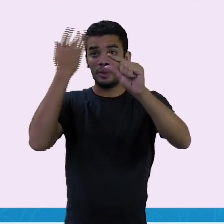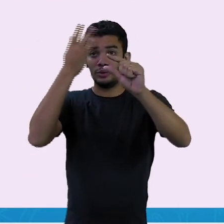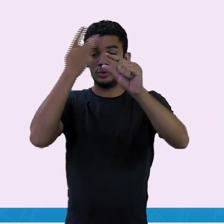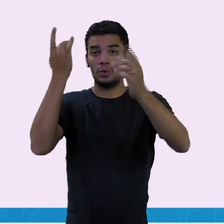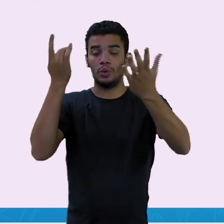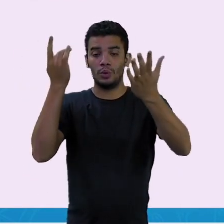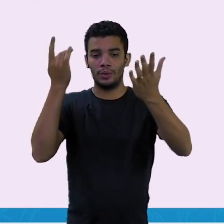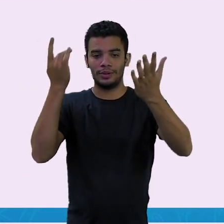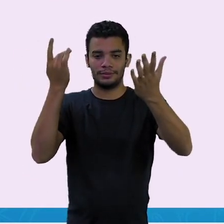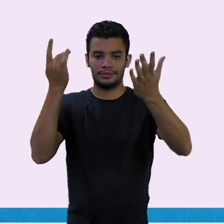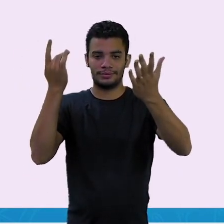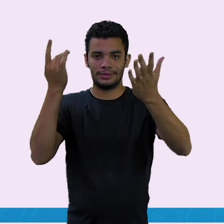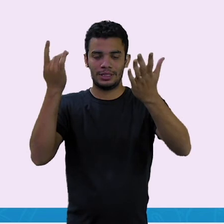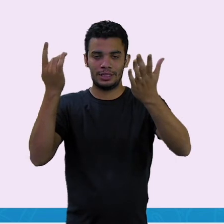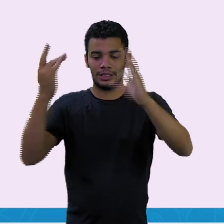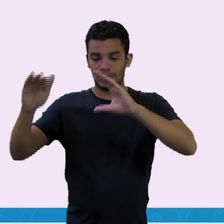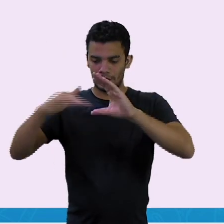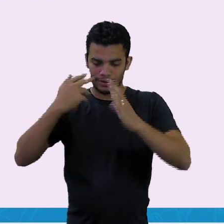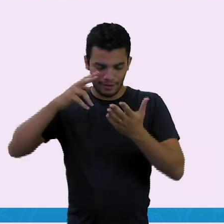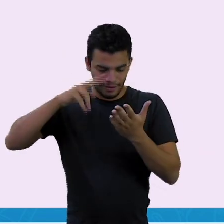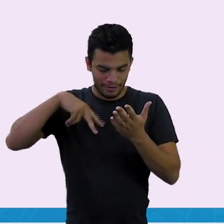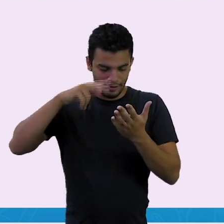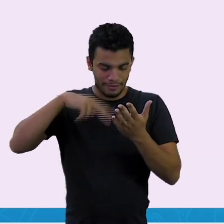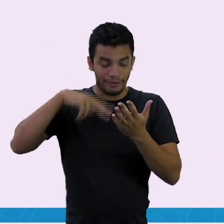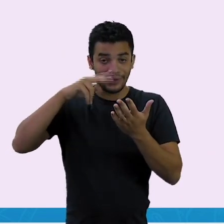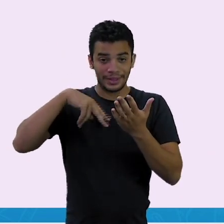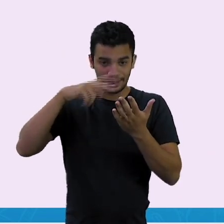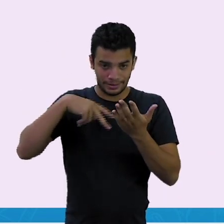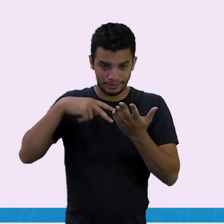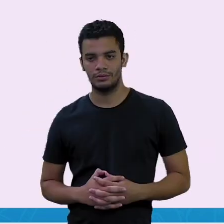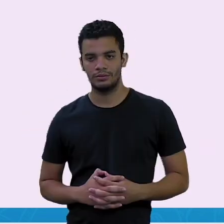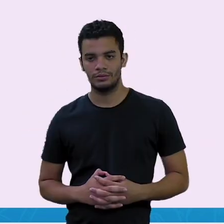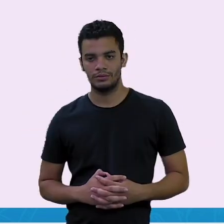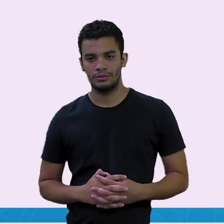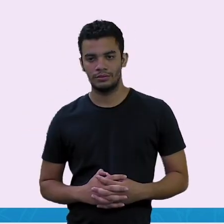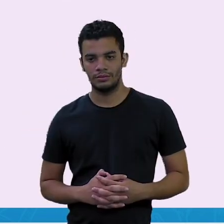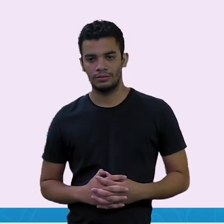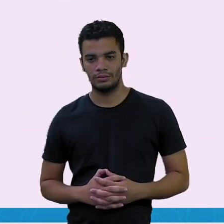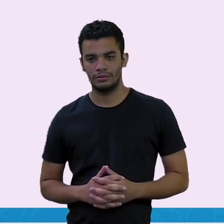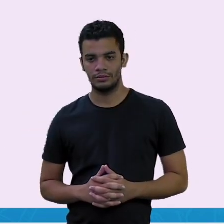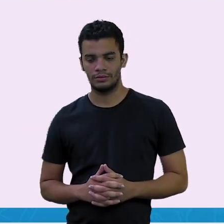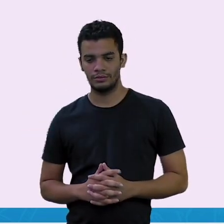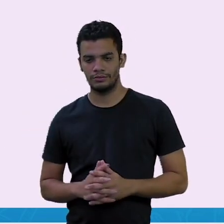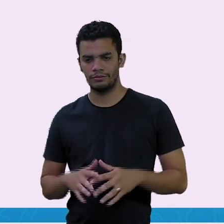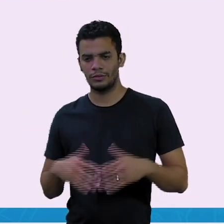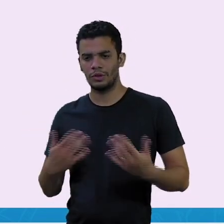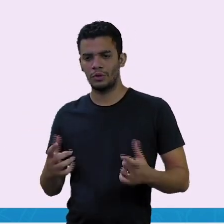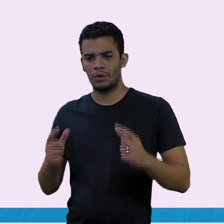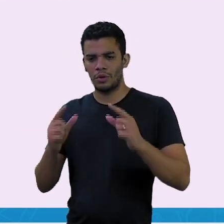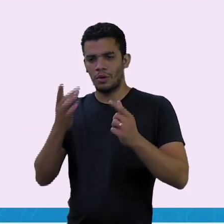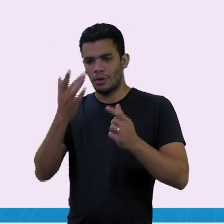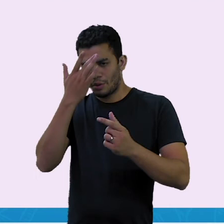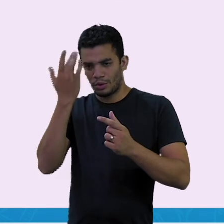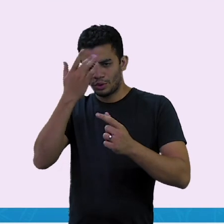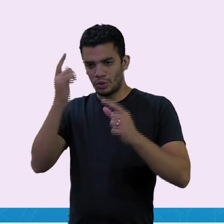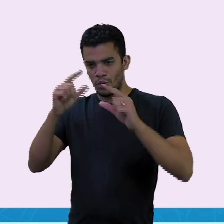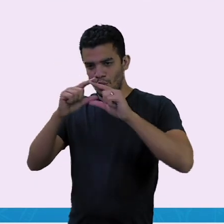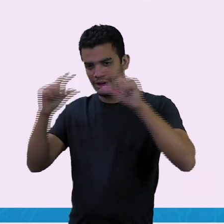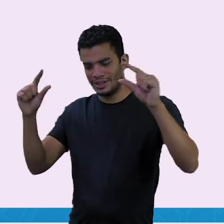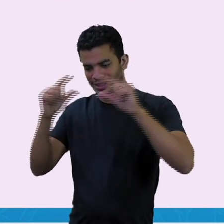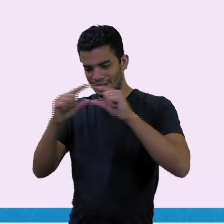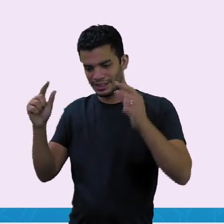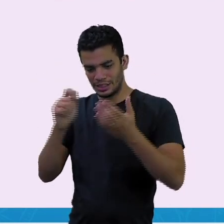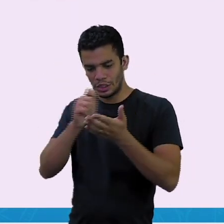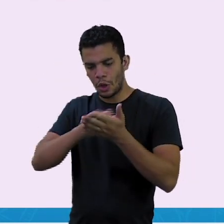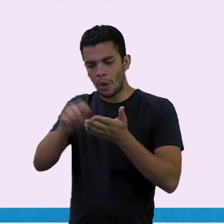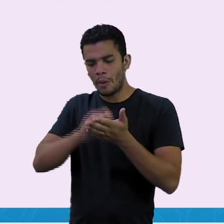mensagem principal, a assinatura e a data do bilhete. Quem escreveu esse bilhete? Esse bilhete foi